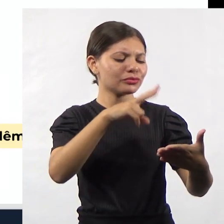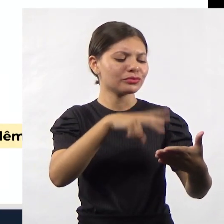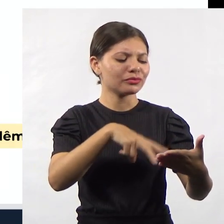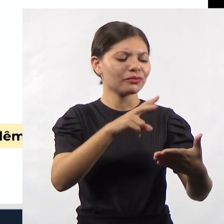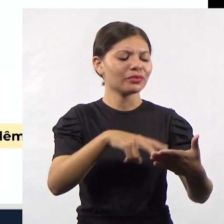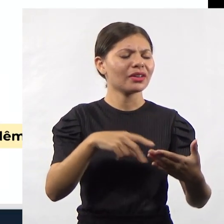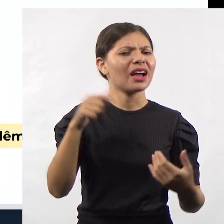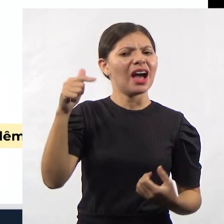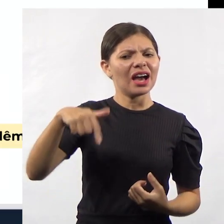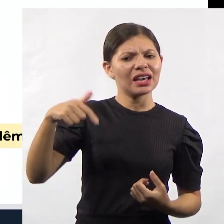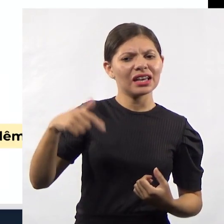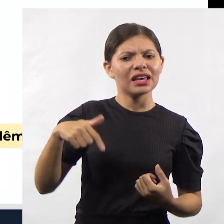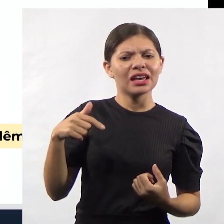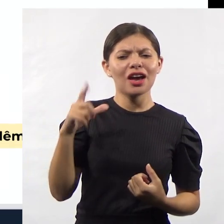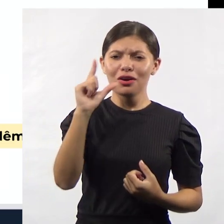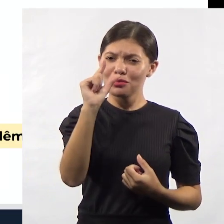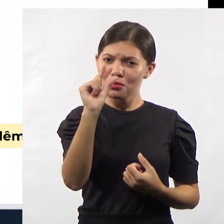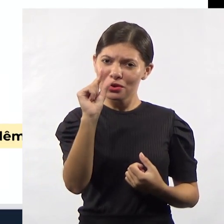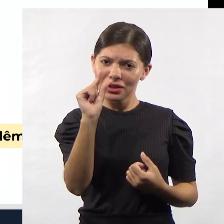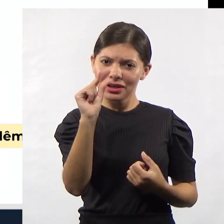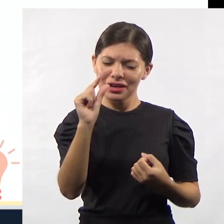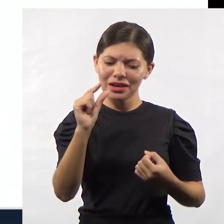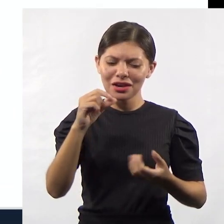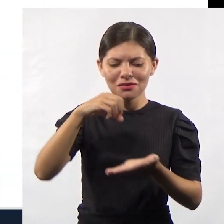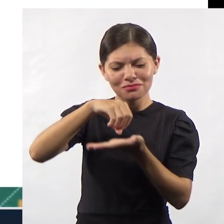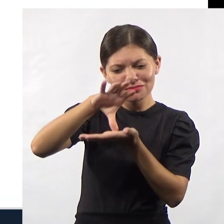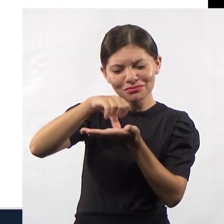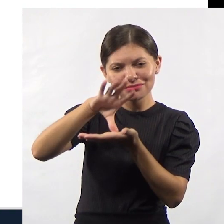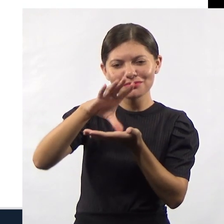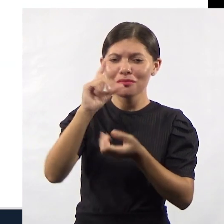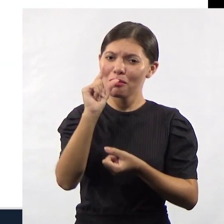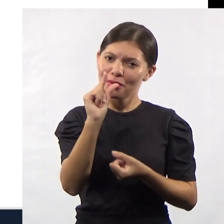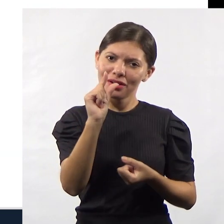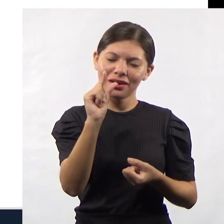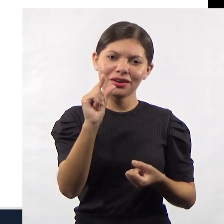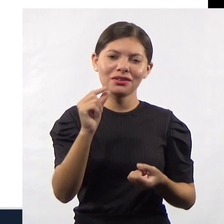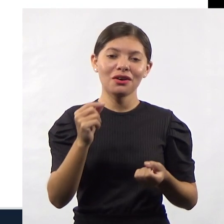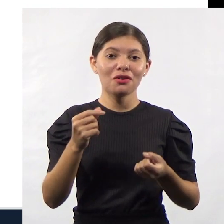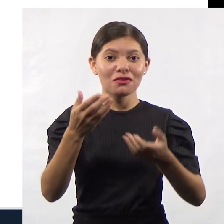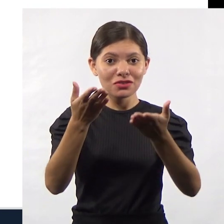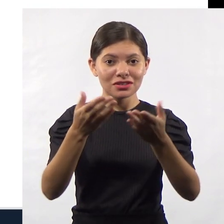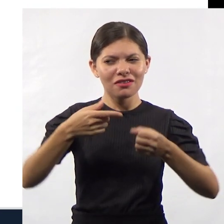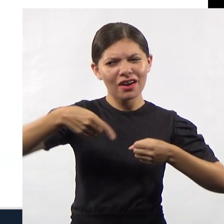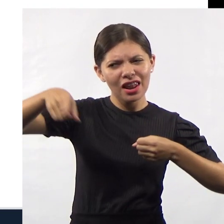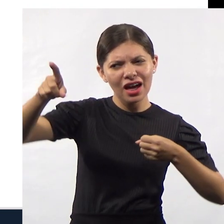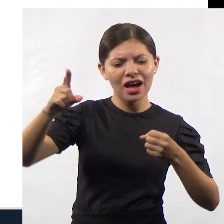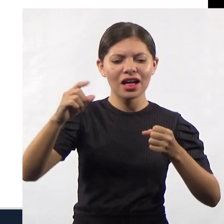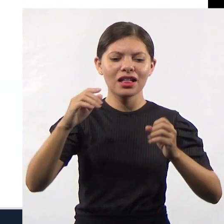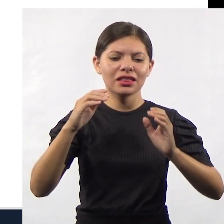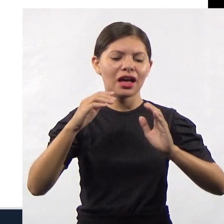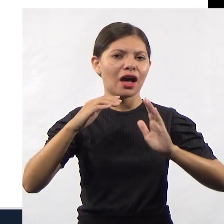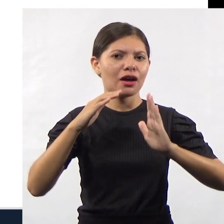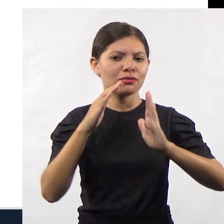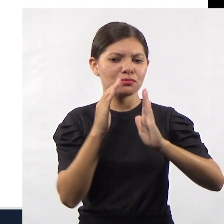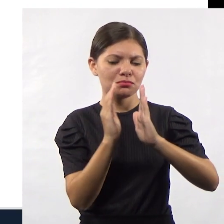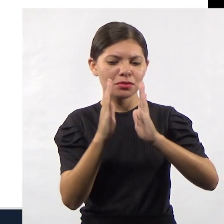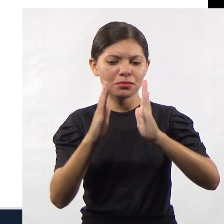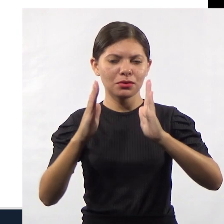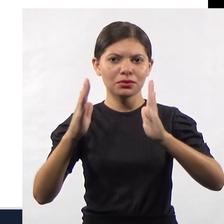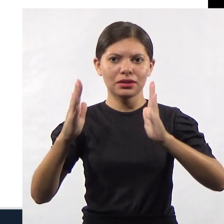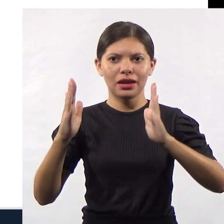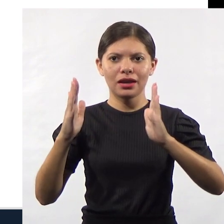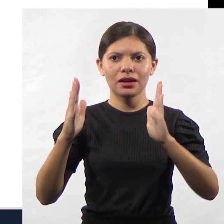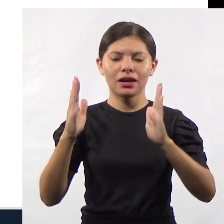ler, porque aqui eu faço apenas uma generalização. Então, vai lá na biblioteca virtual e leia Pesquisa em